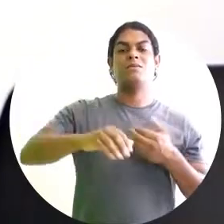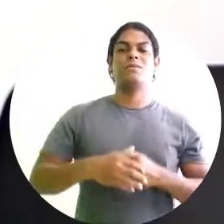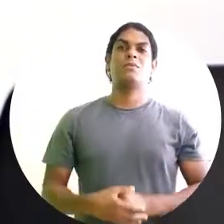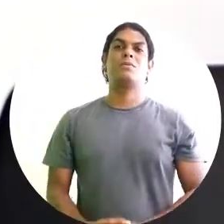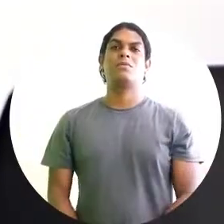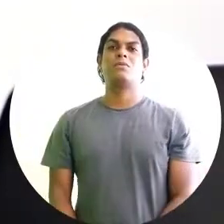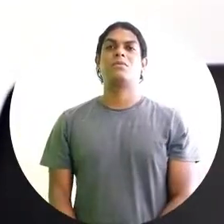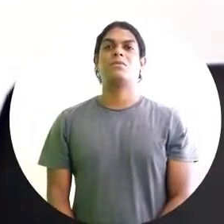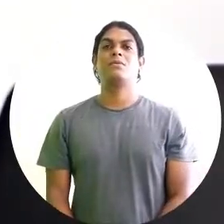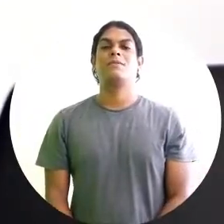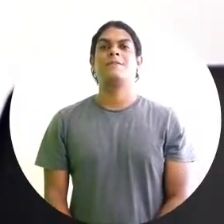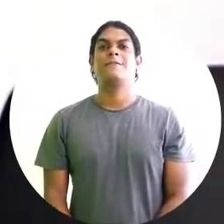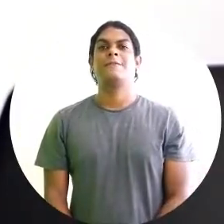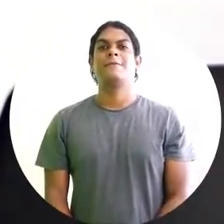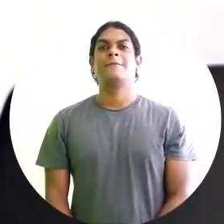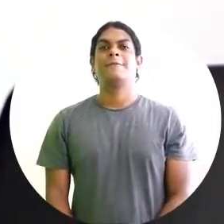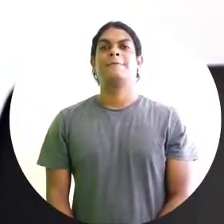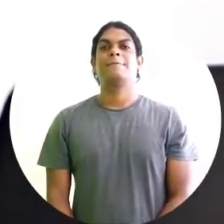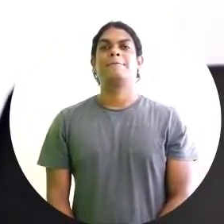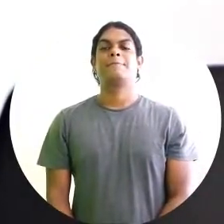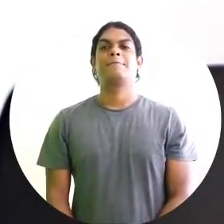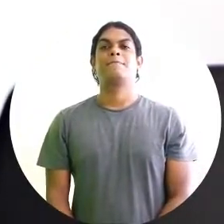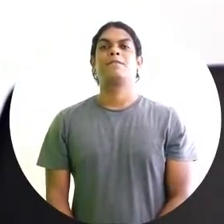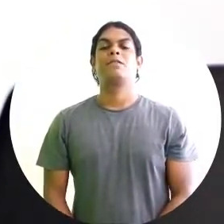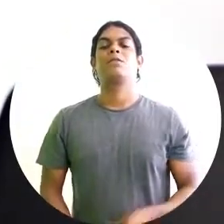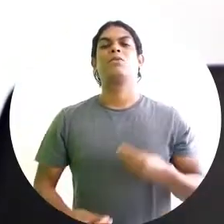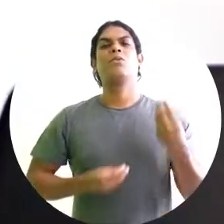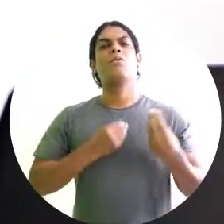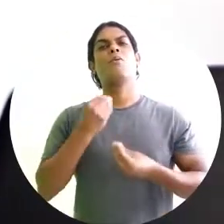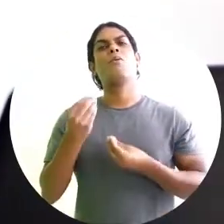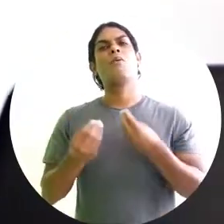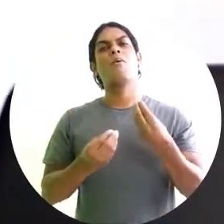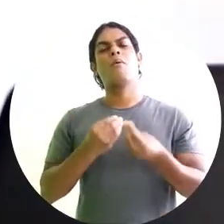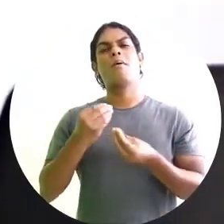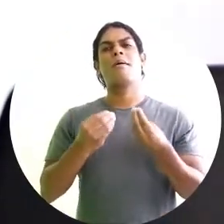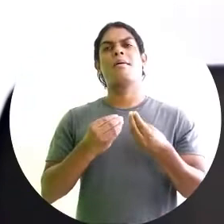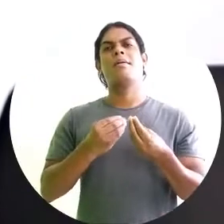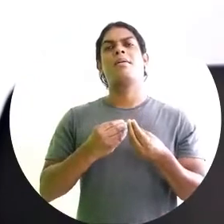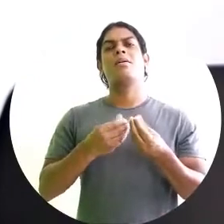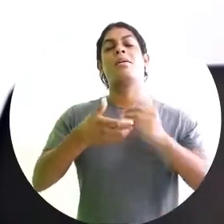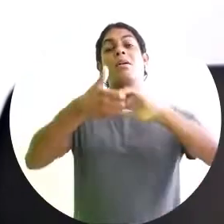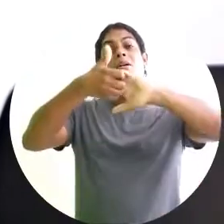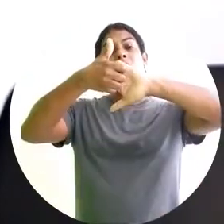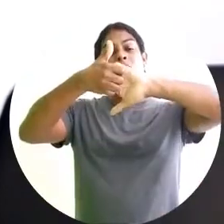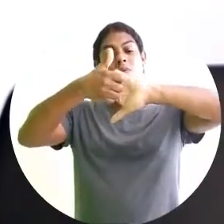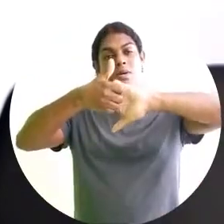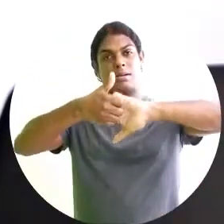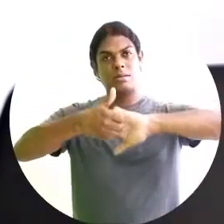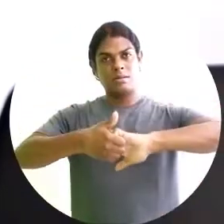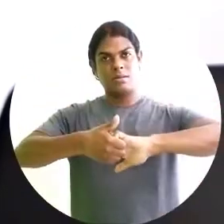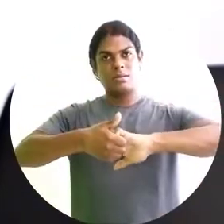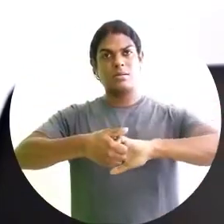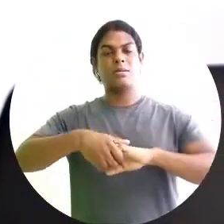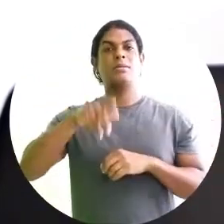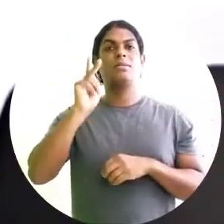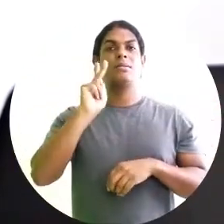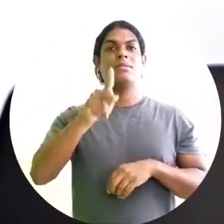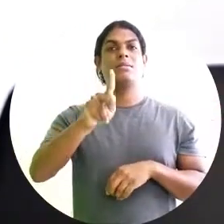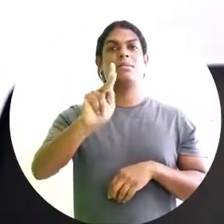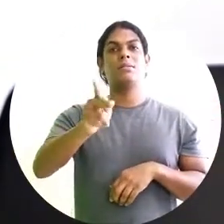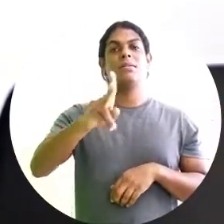esse sistema na globalização? Na qualificação. Cada vez